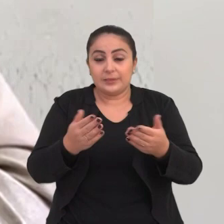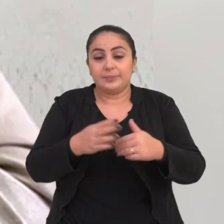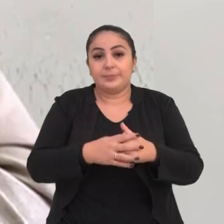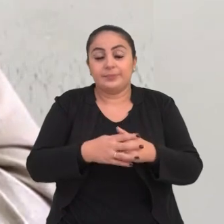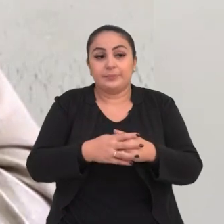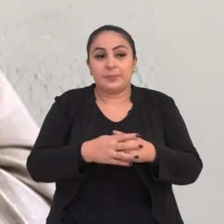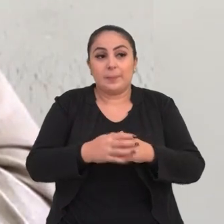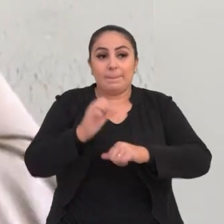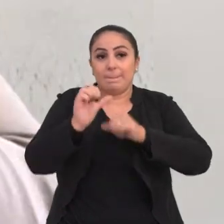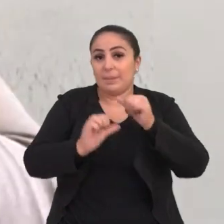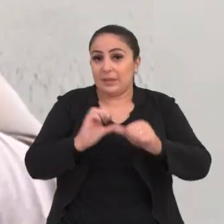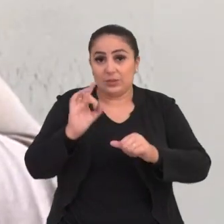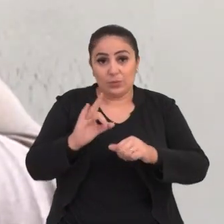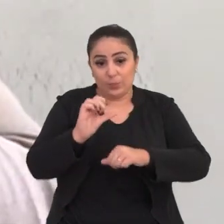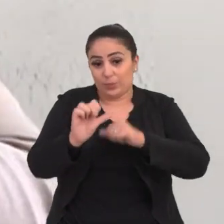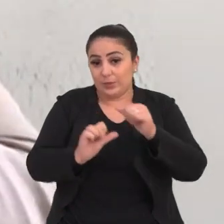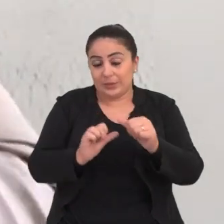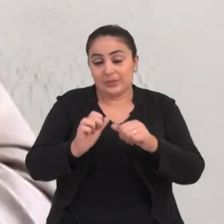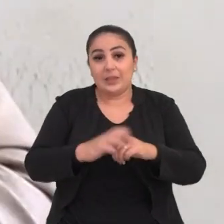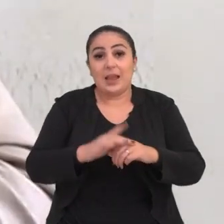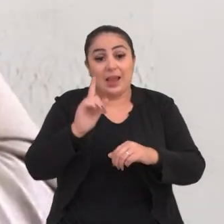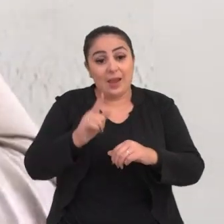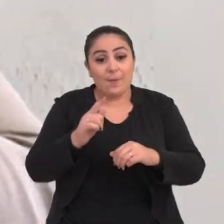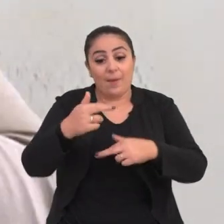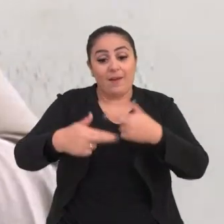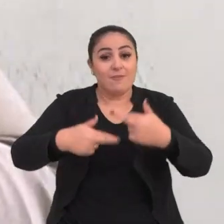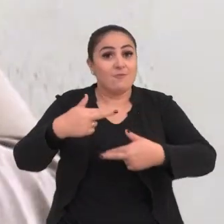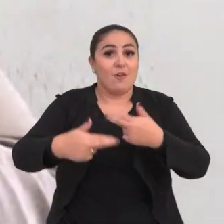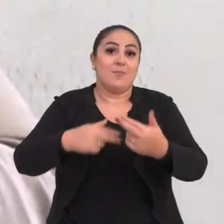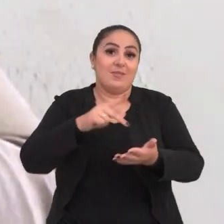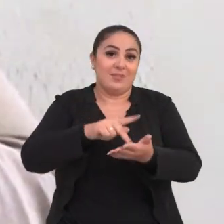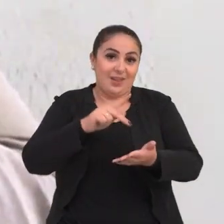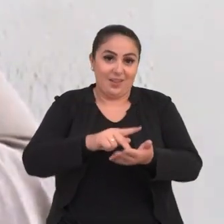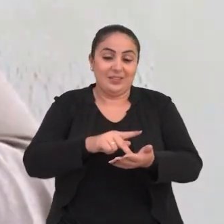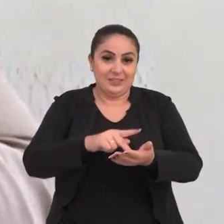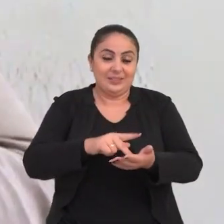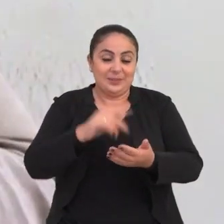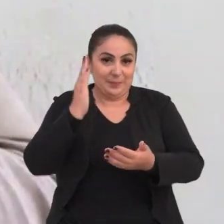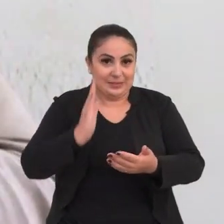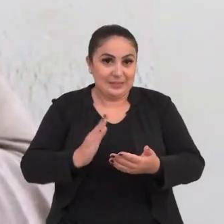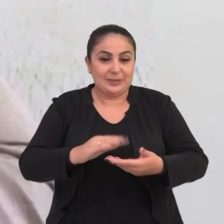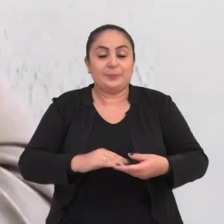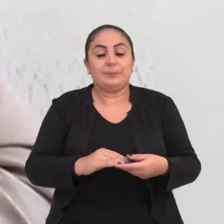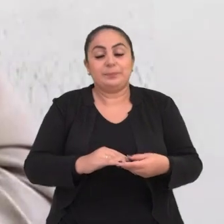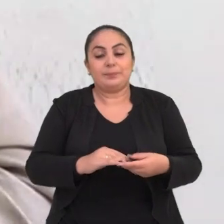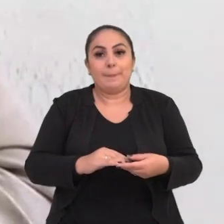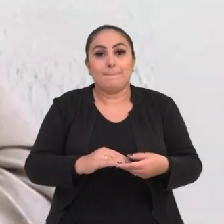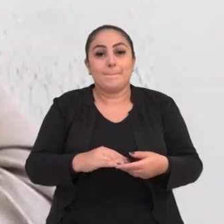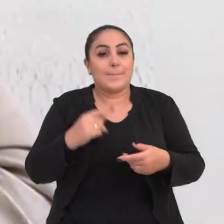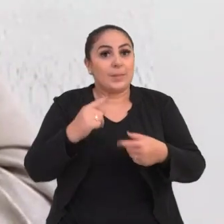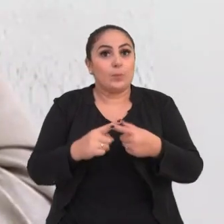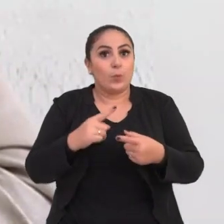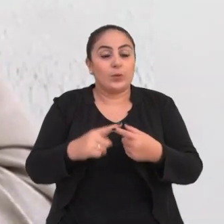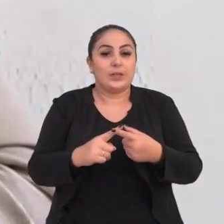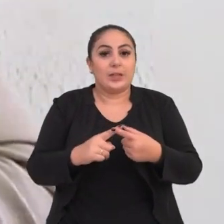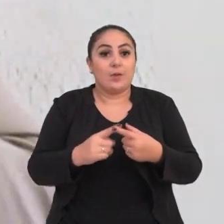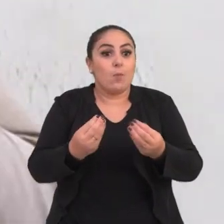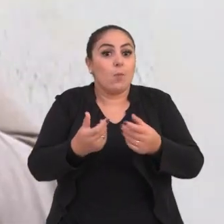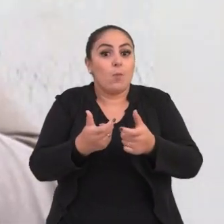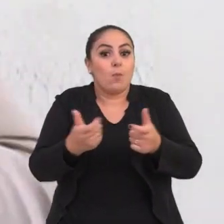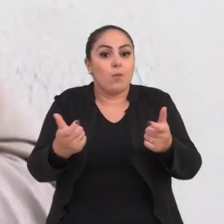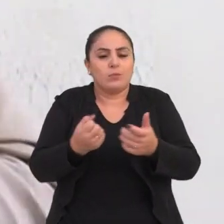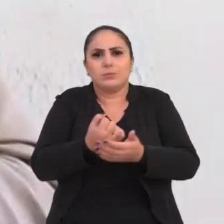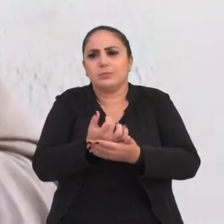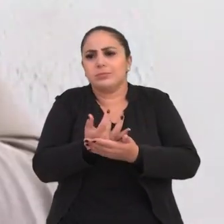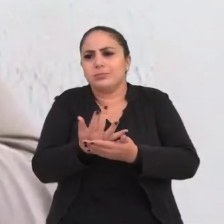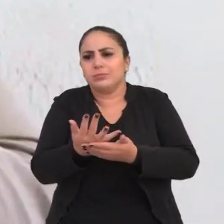essa alteração nem é uma alteração, é uma reforma do Código de Trânsito Brasileiro, né? Devido ao